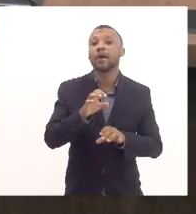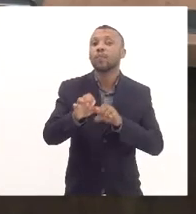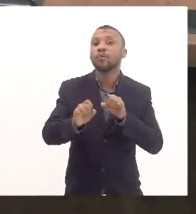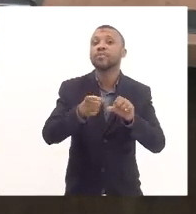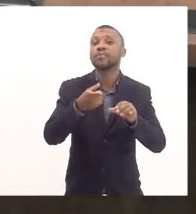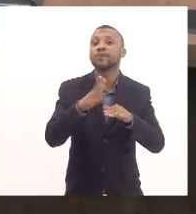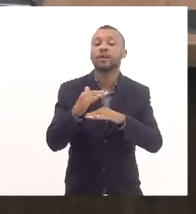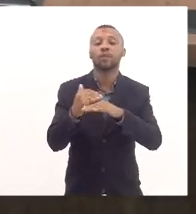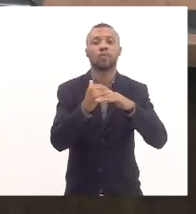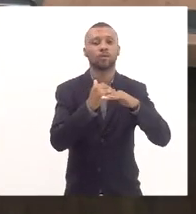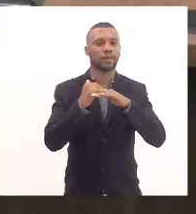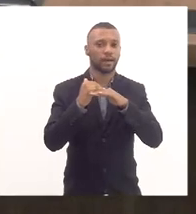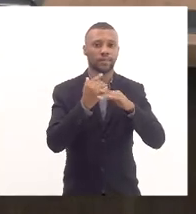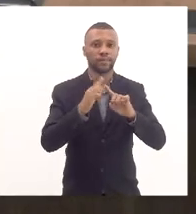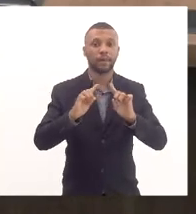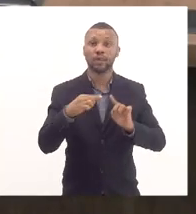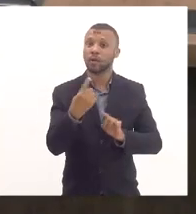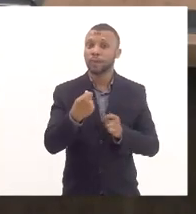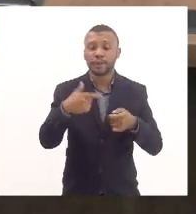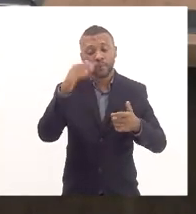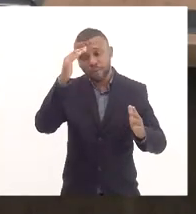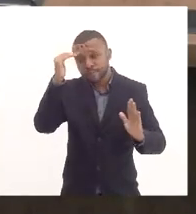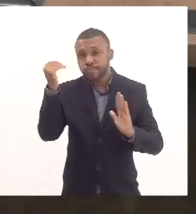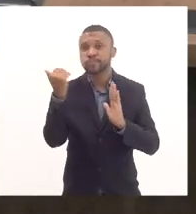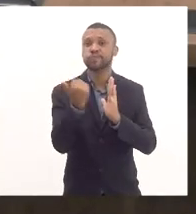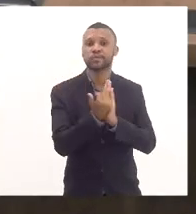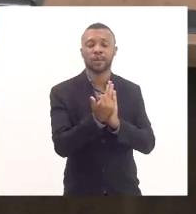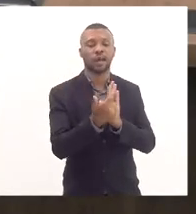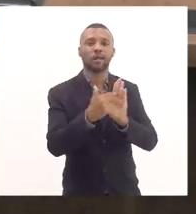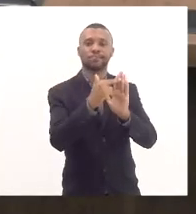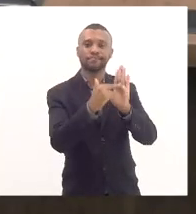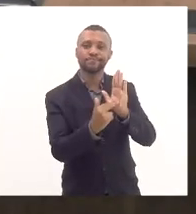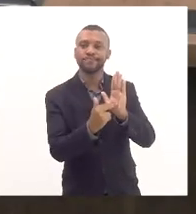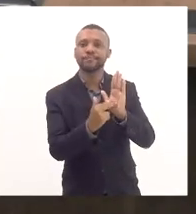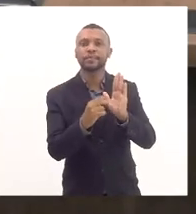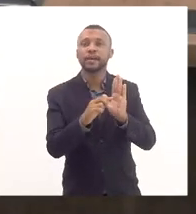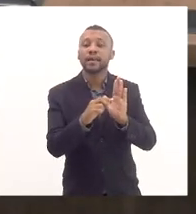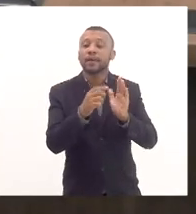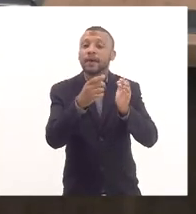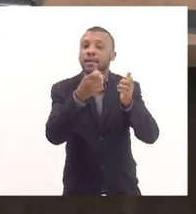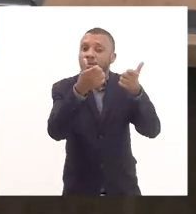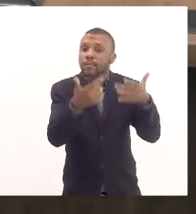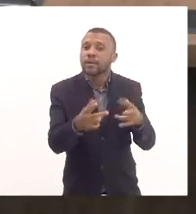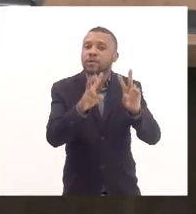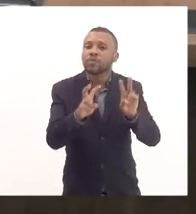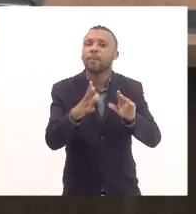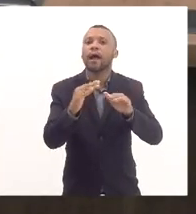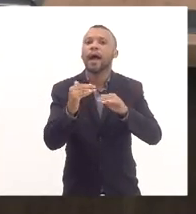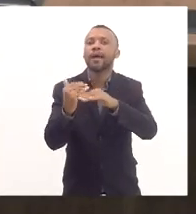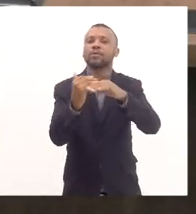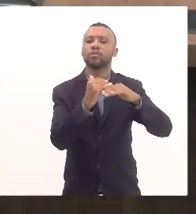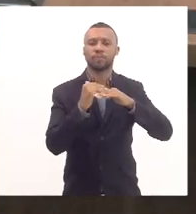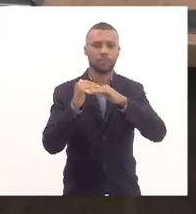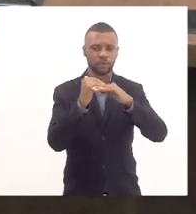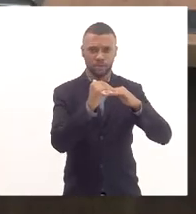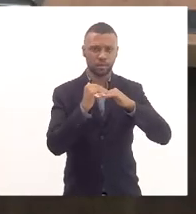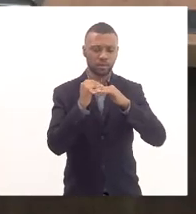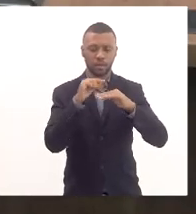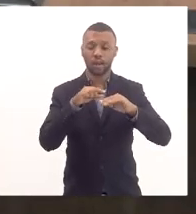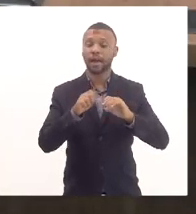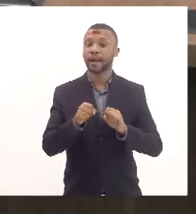respeitar o que tem atualmente de regulamentação sobre isso é que prevê que a isonomia é ela